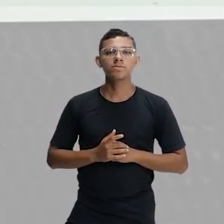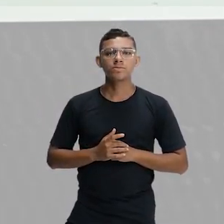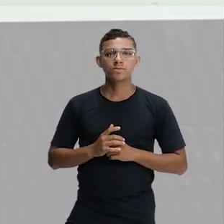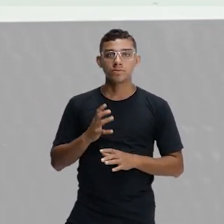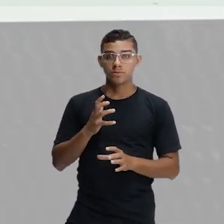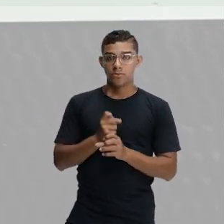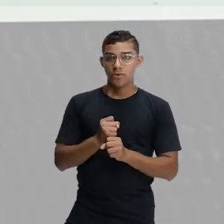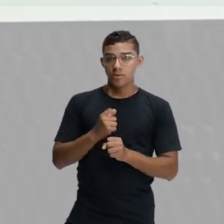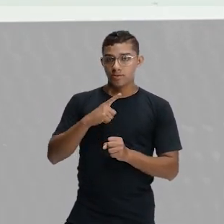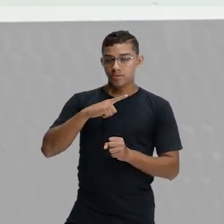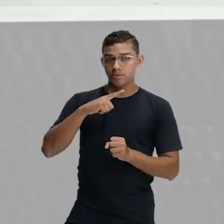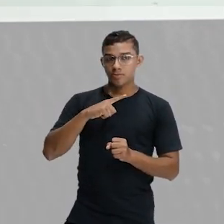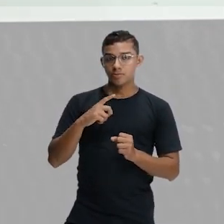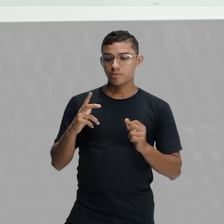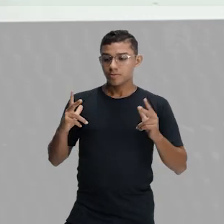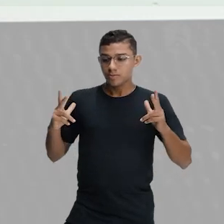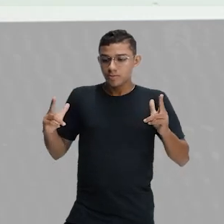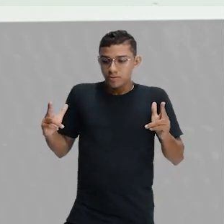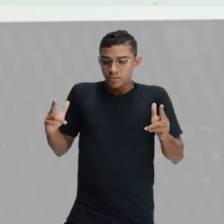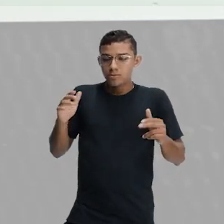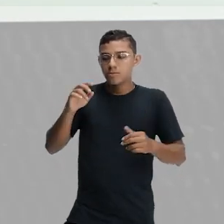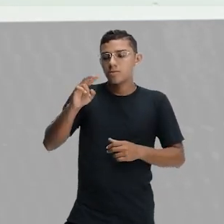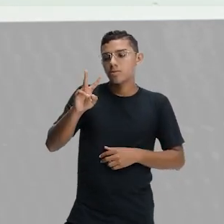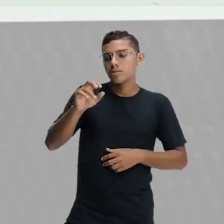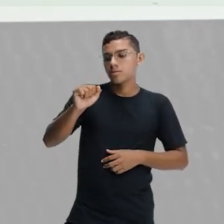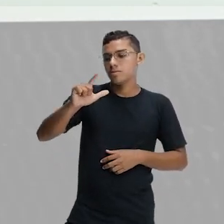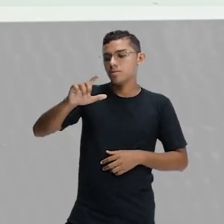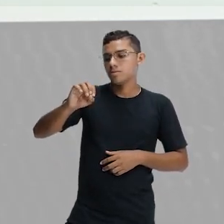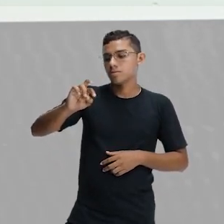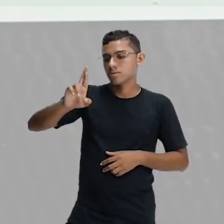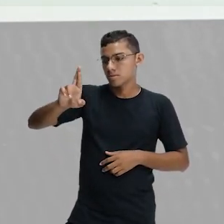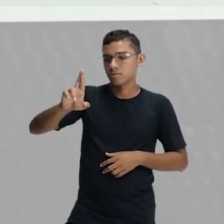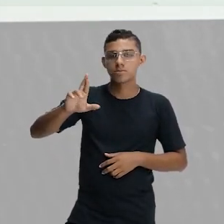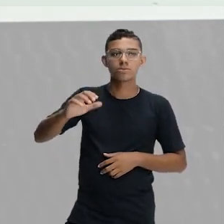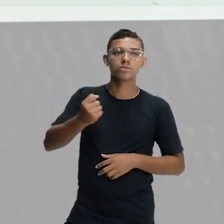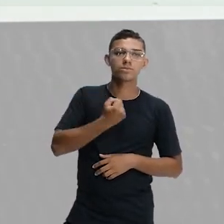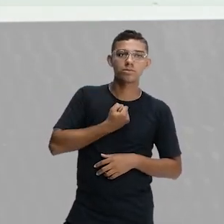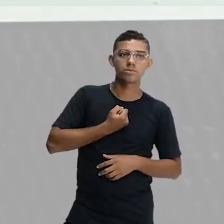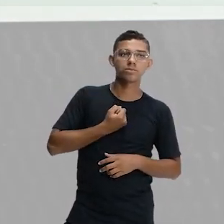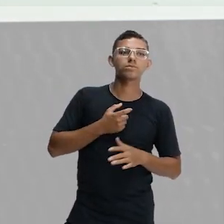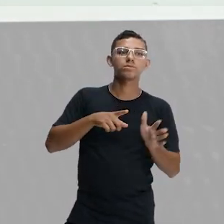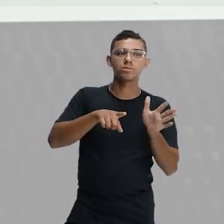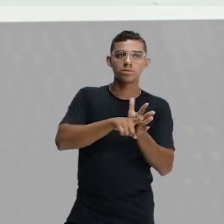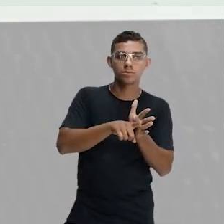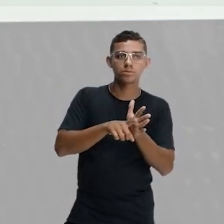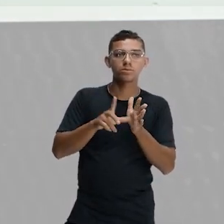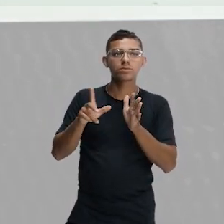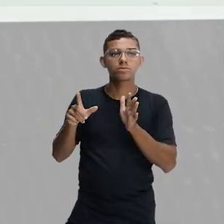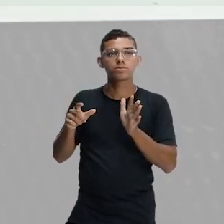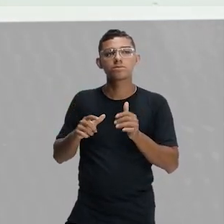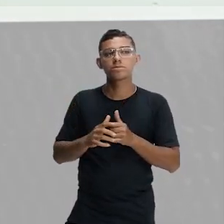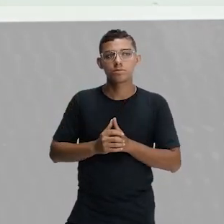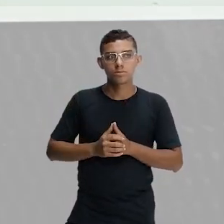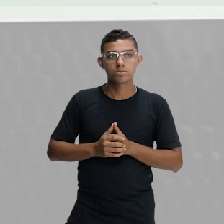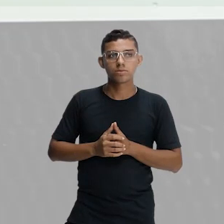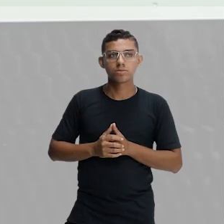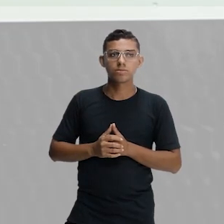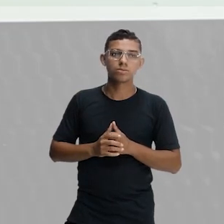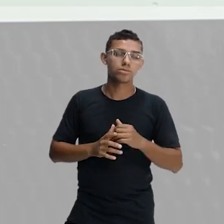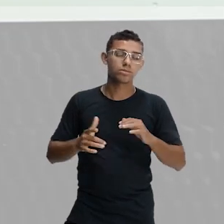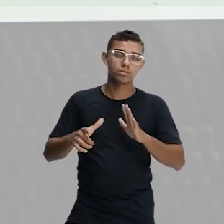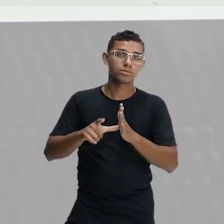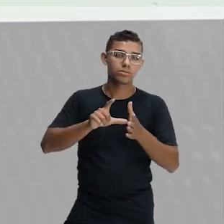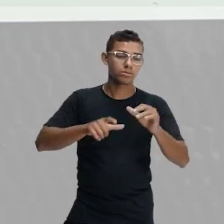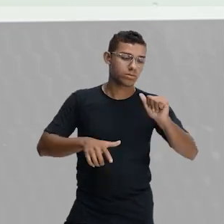final cargas de mesmo valor numérico e de mesmo sinal. Percebam aqui, ó, o corpo A, que era